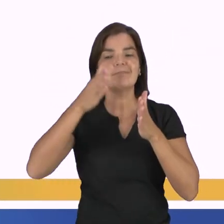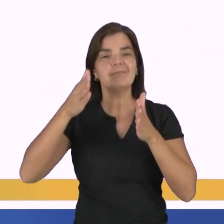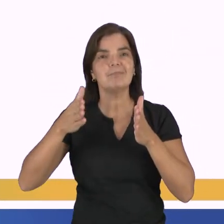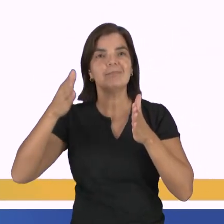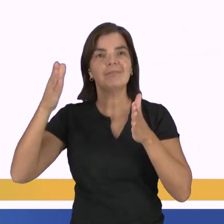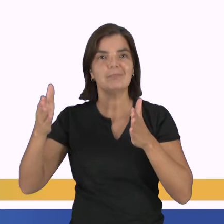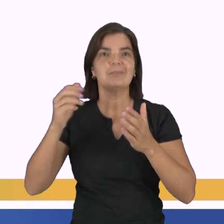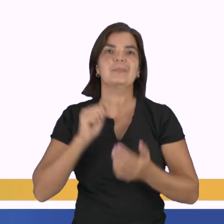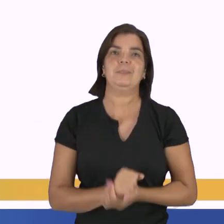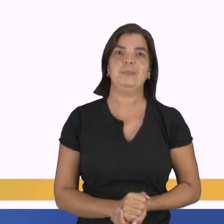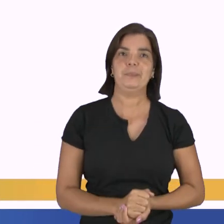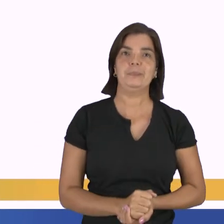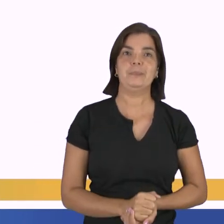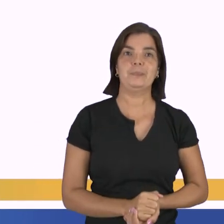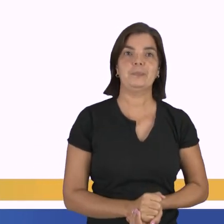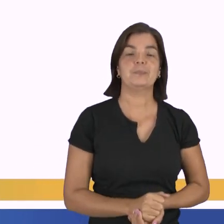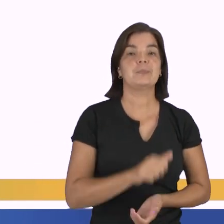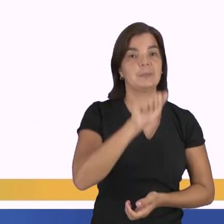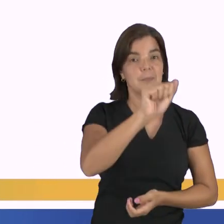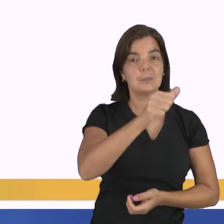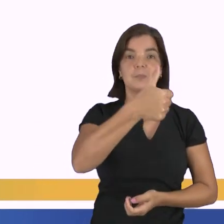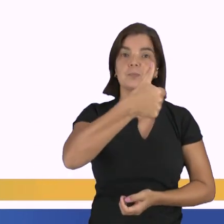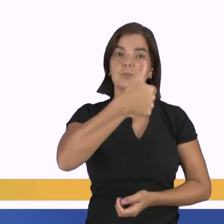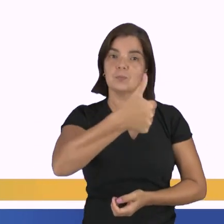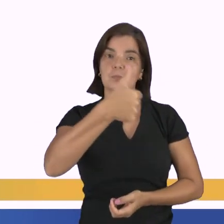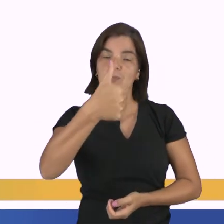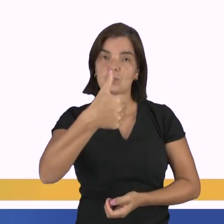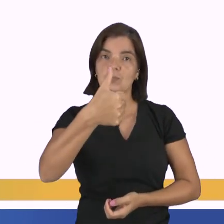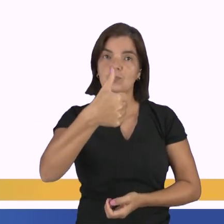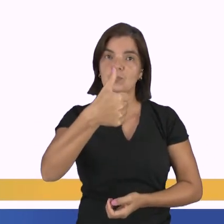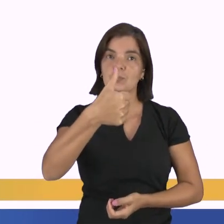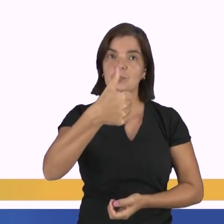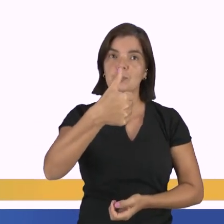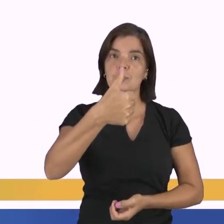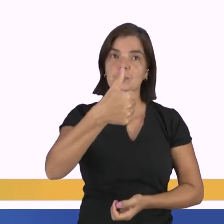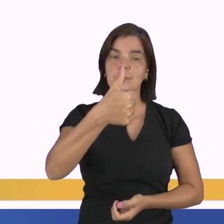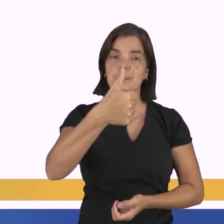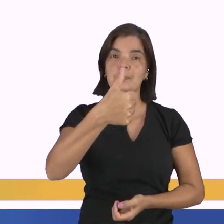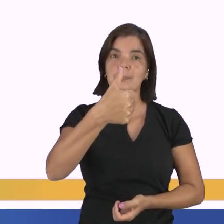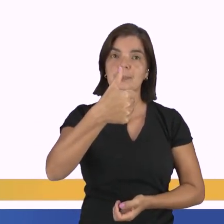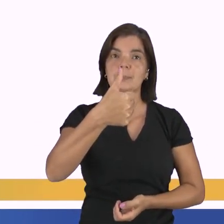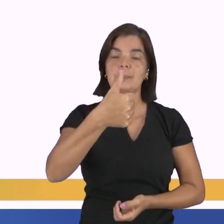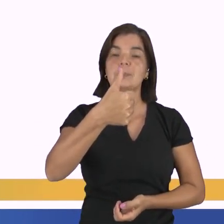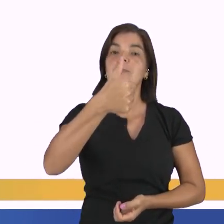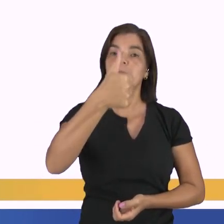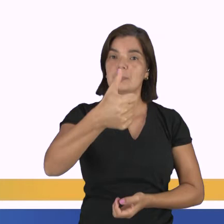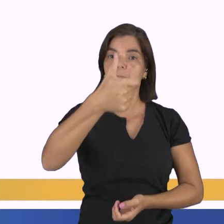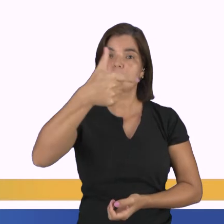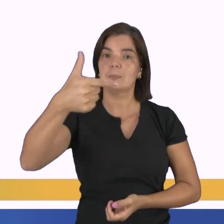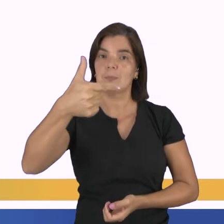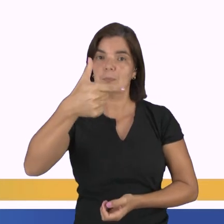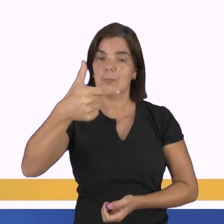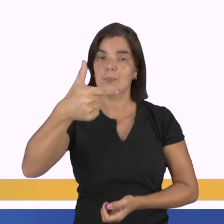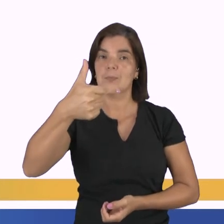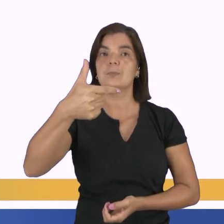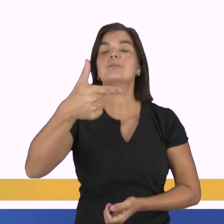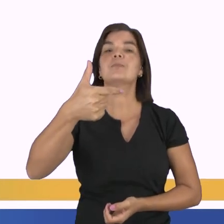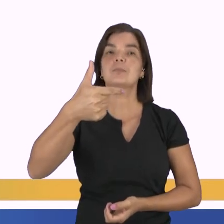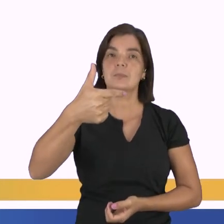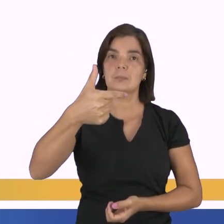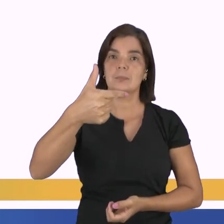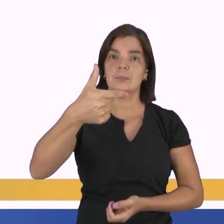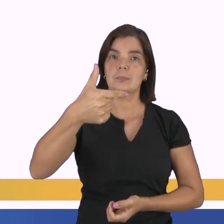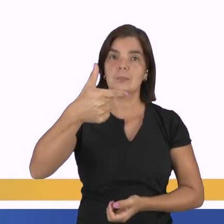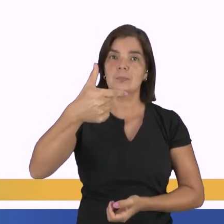sequência aqui é um elemento a um da primeira linha e um ok Aqui é o elemento a 12